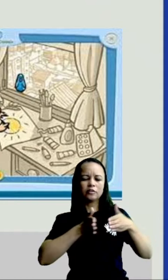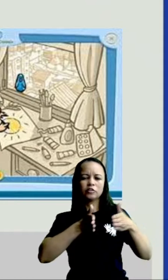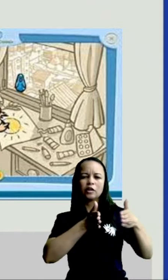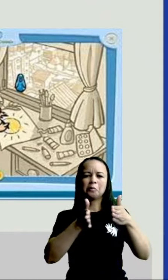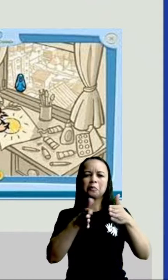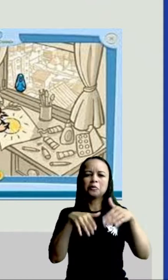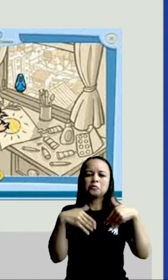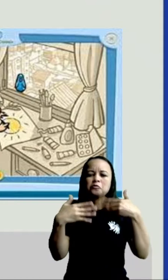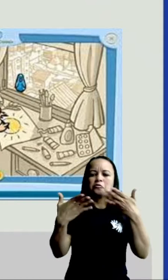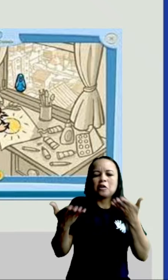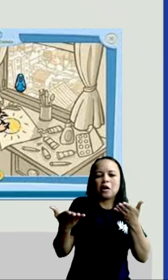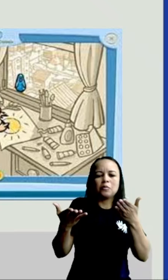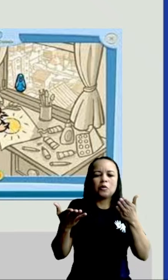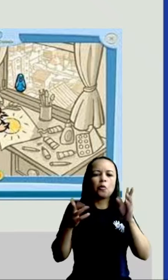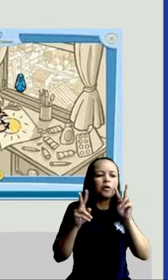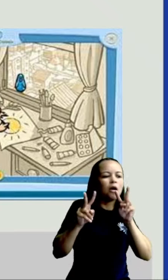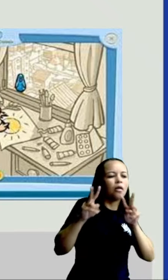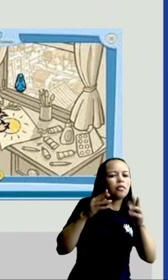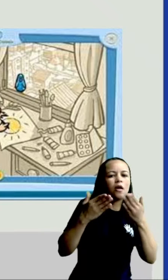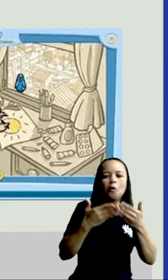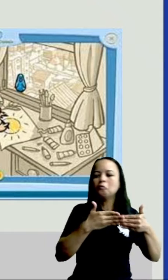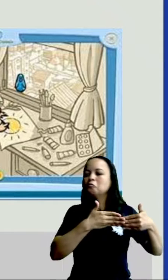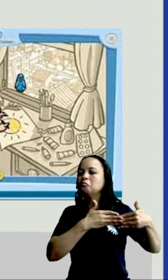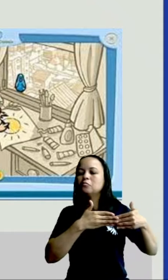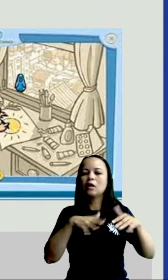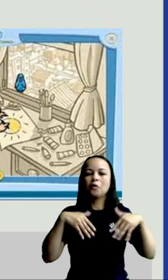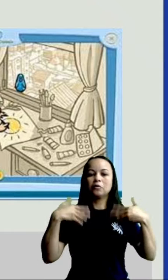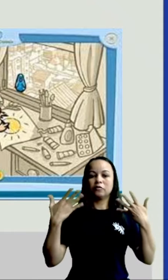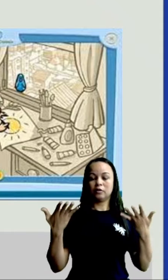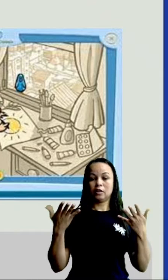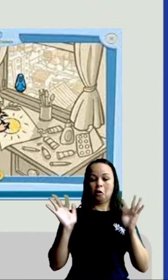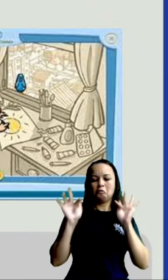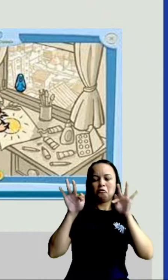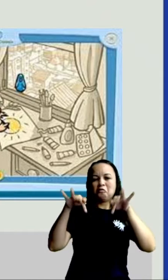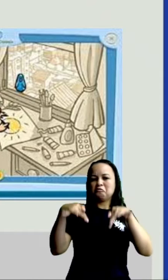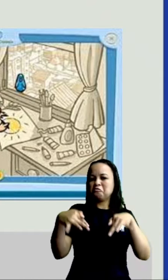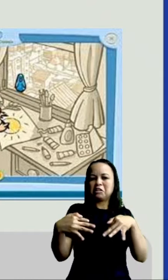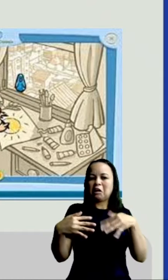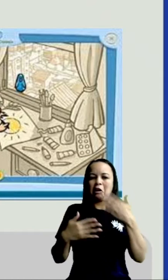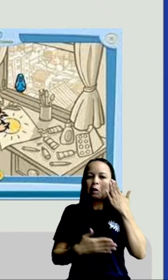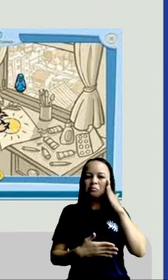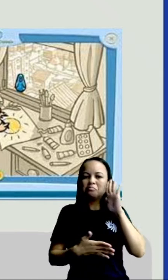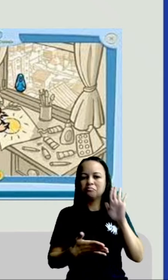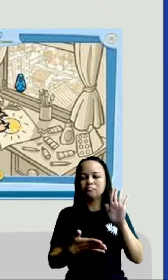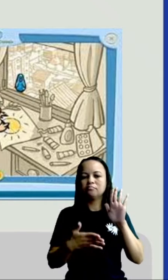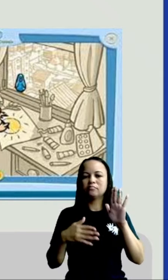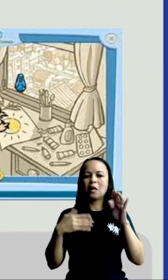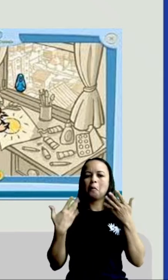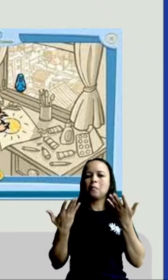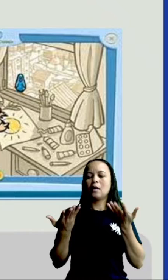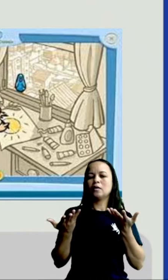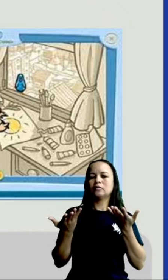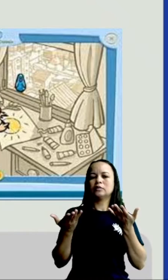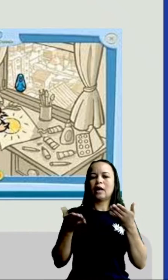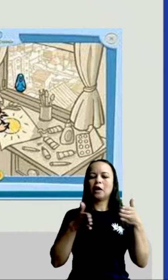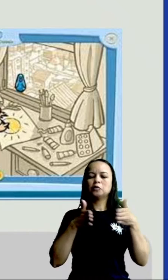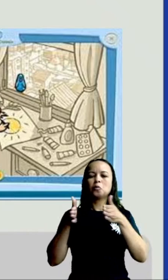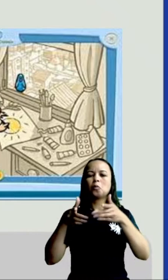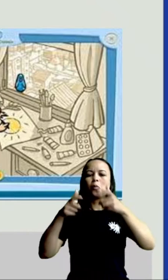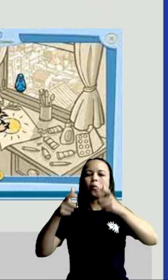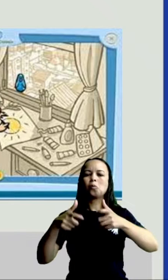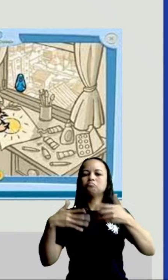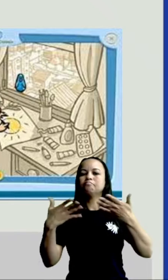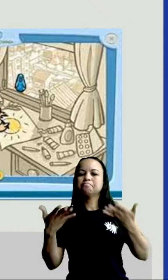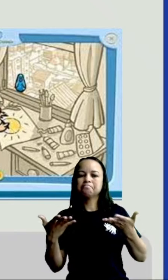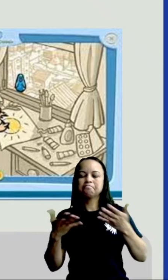não nos cabe conhecer ou ver o que virá o fim dela ninguém sabe bem ao certo onde vai dar